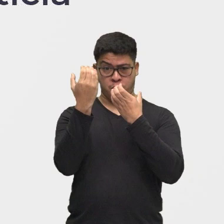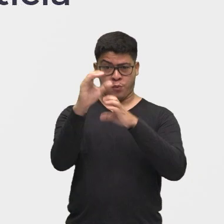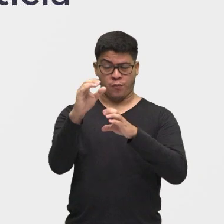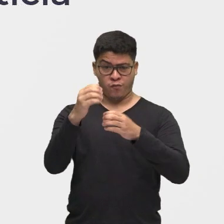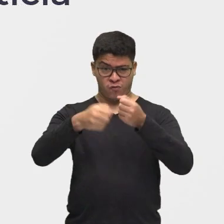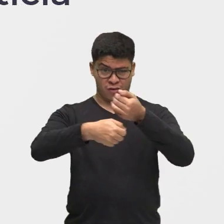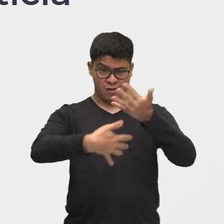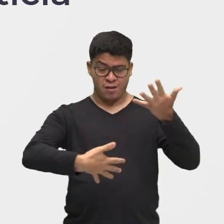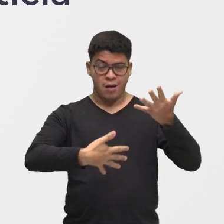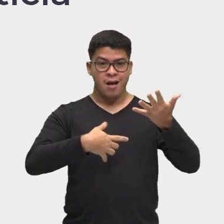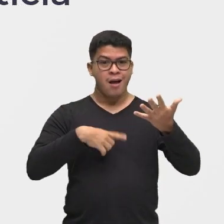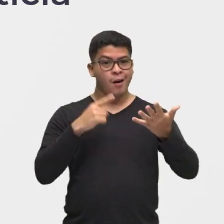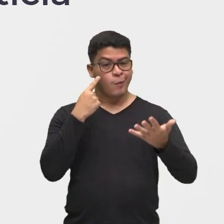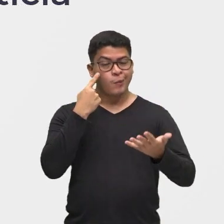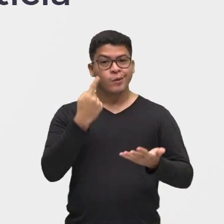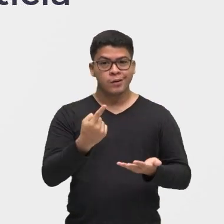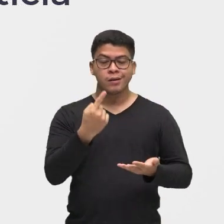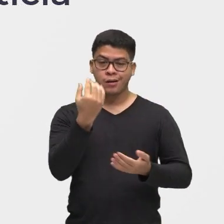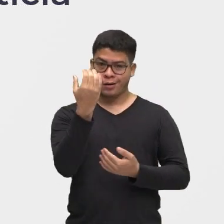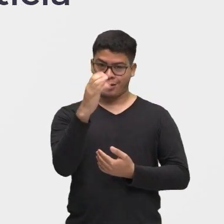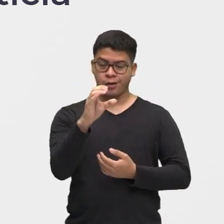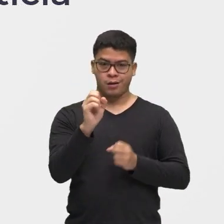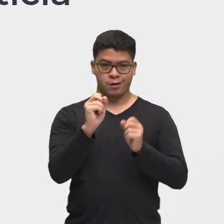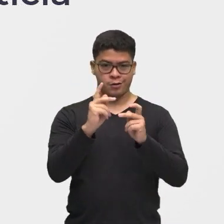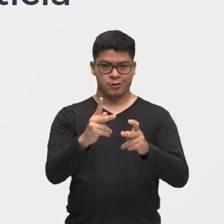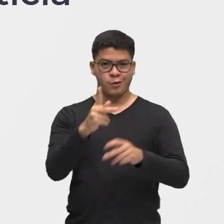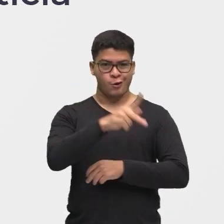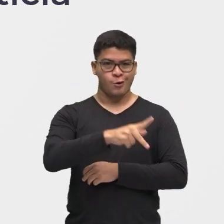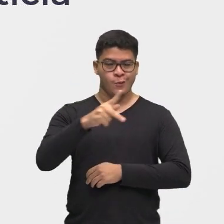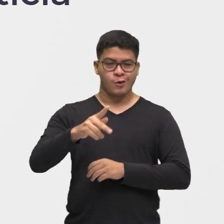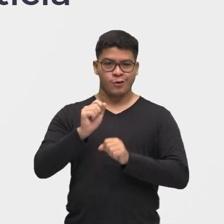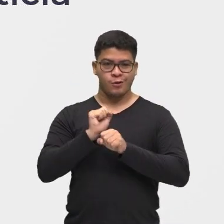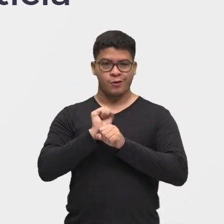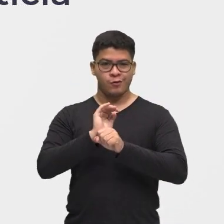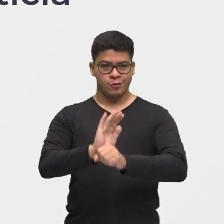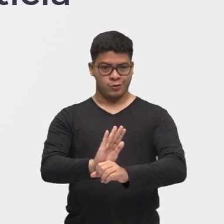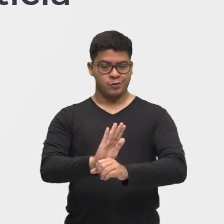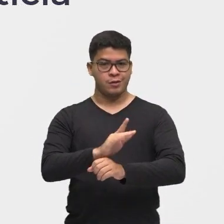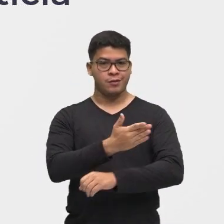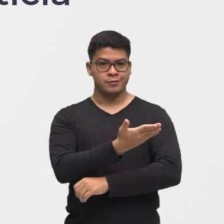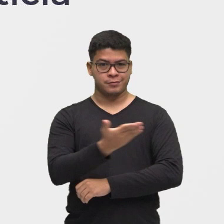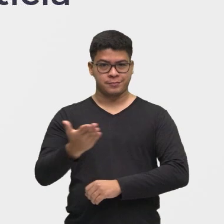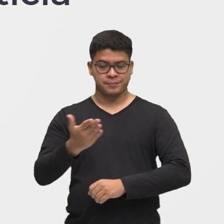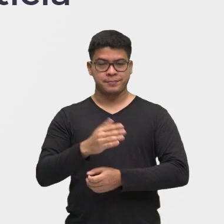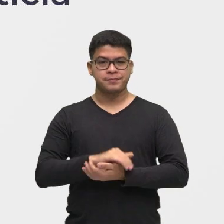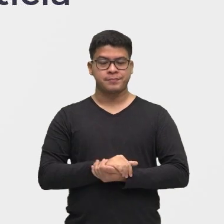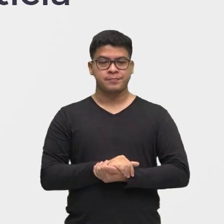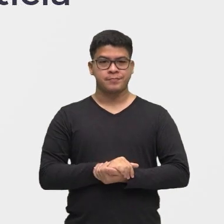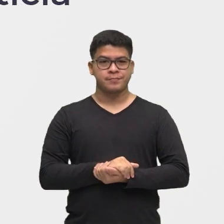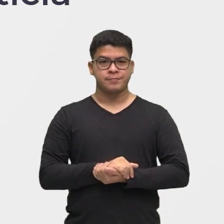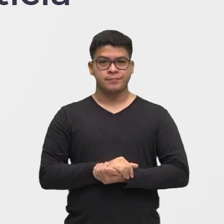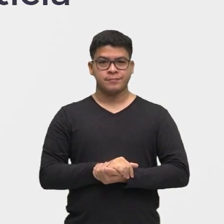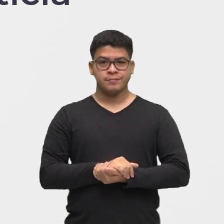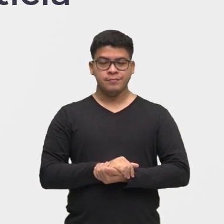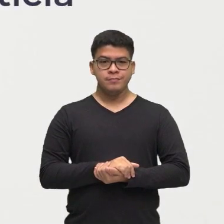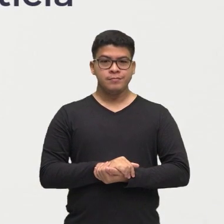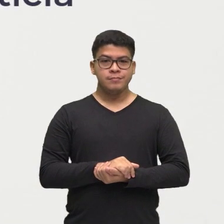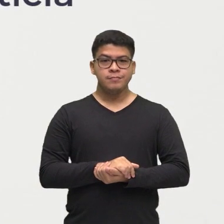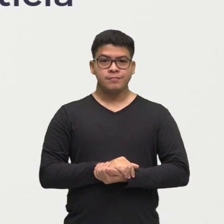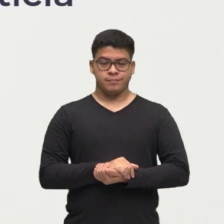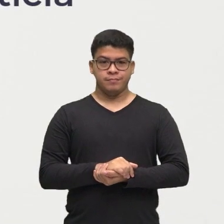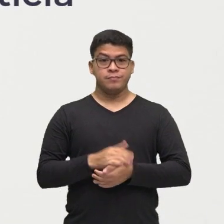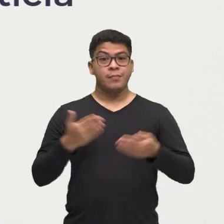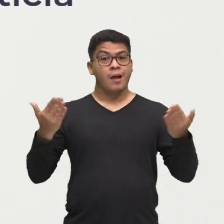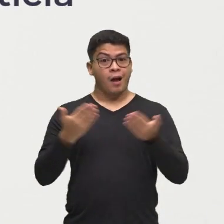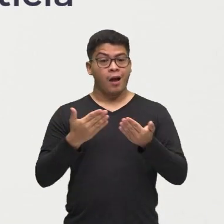chat, coloca a sua dúvida lá que os nossos professores irão ajudar você, ok? Vamos lá, questão de